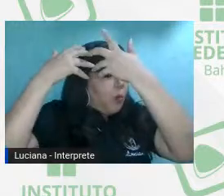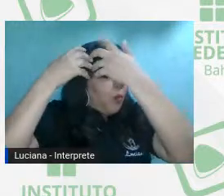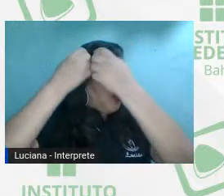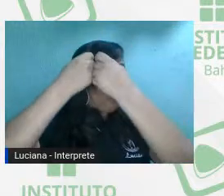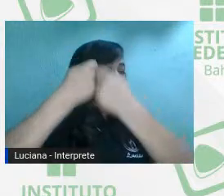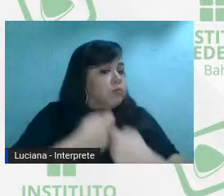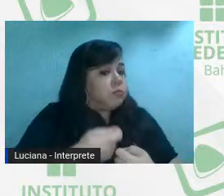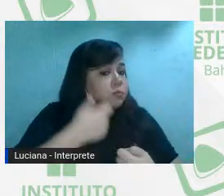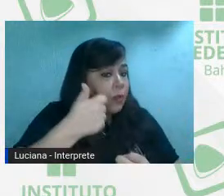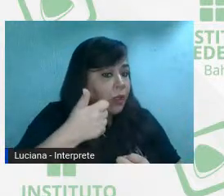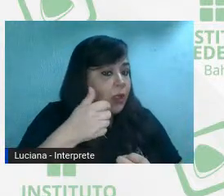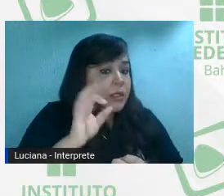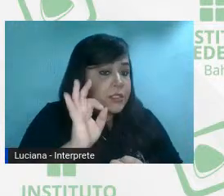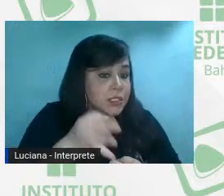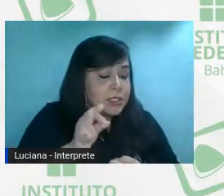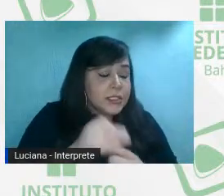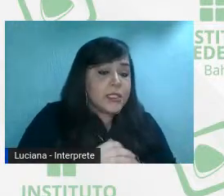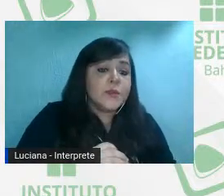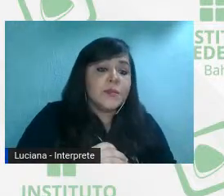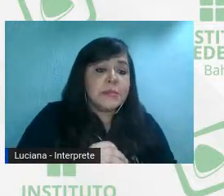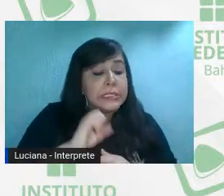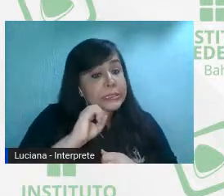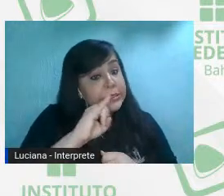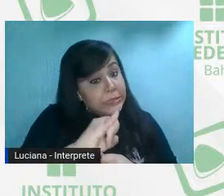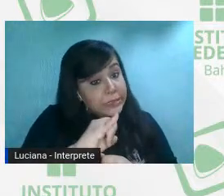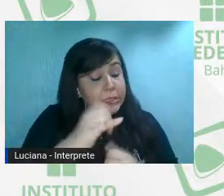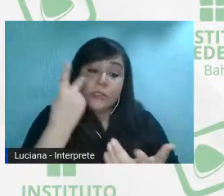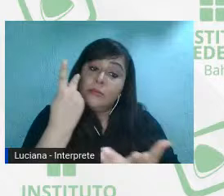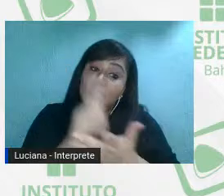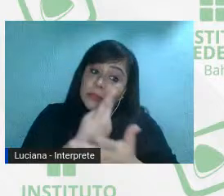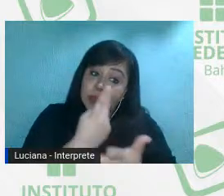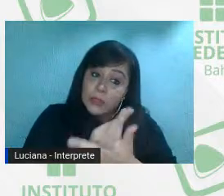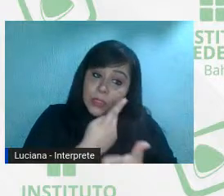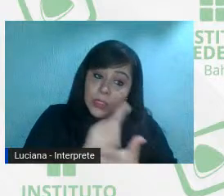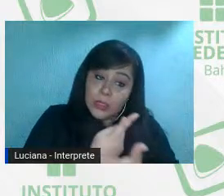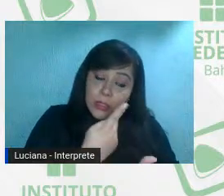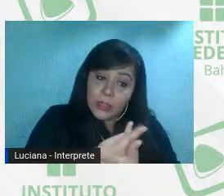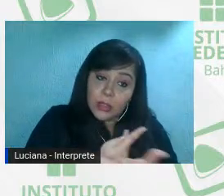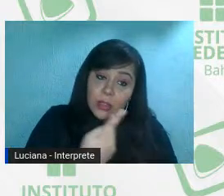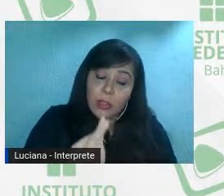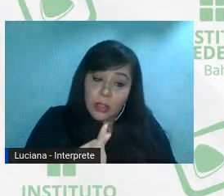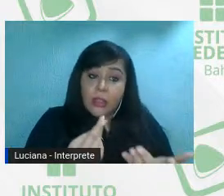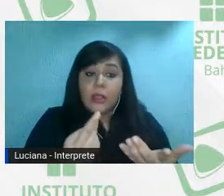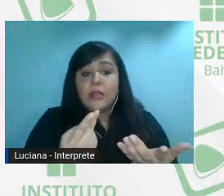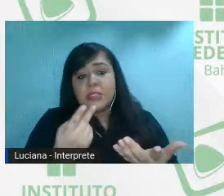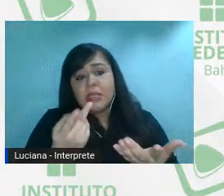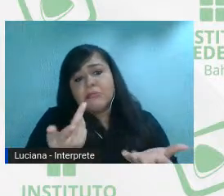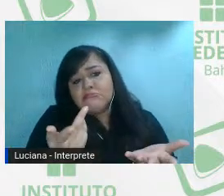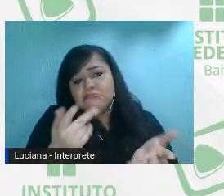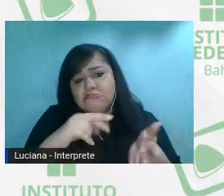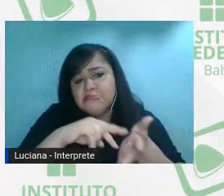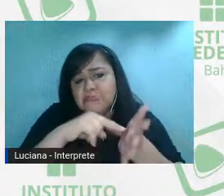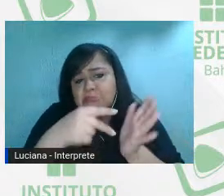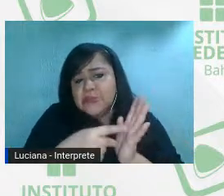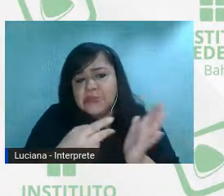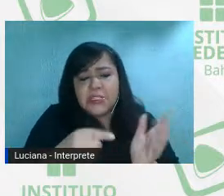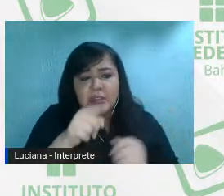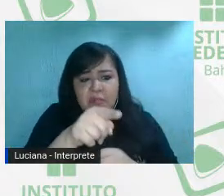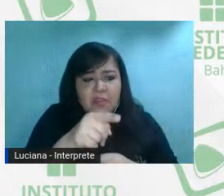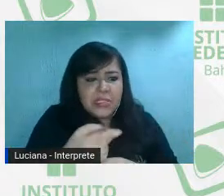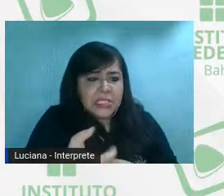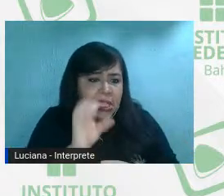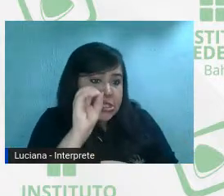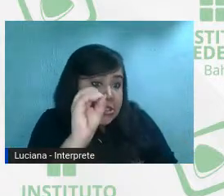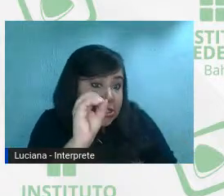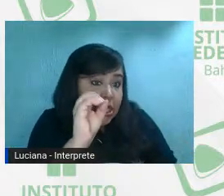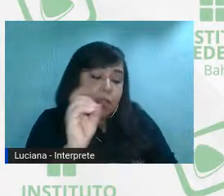e ela ainda estava errada mesmo assim, não quer dizer que você zerou a questão. Nós